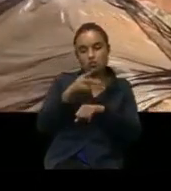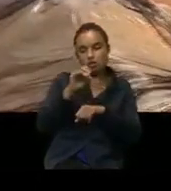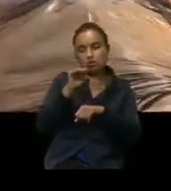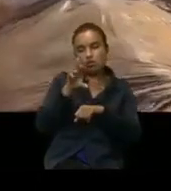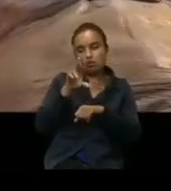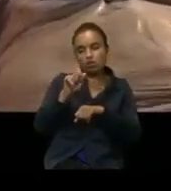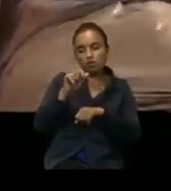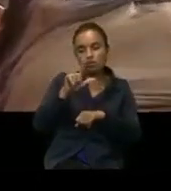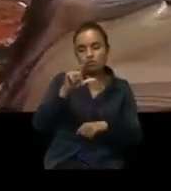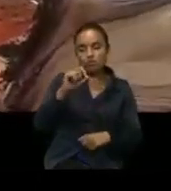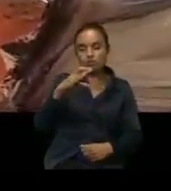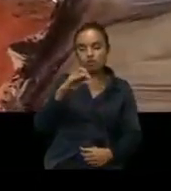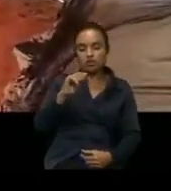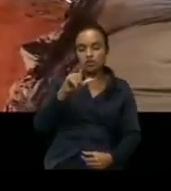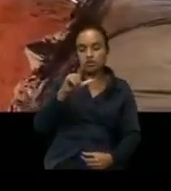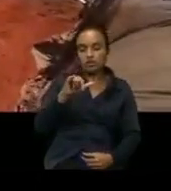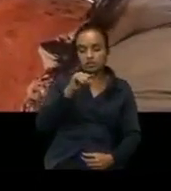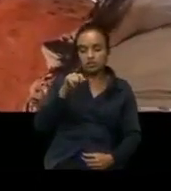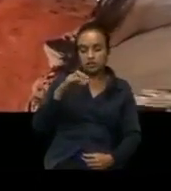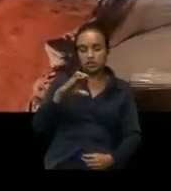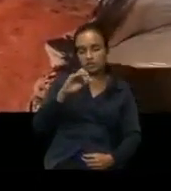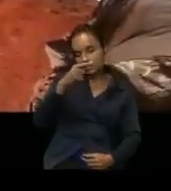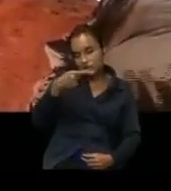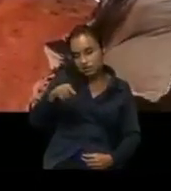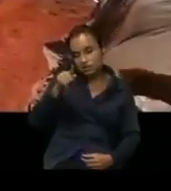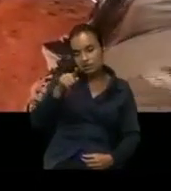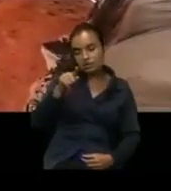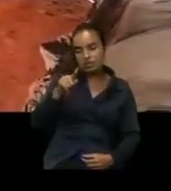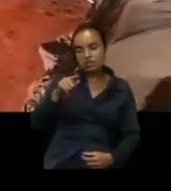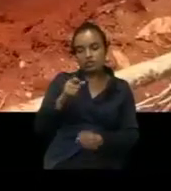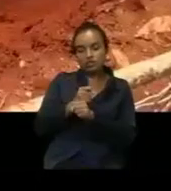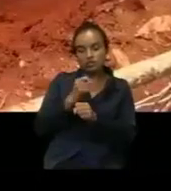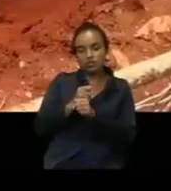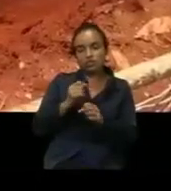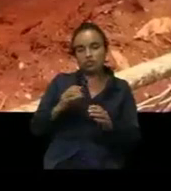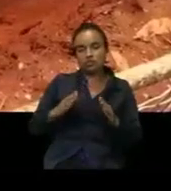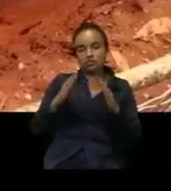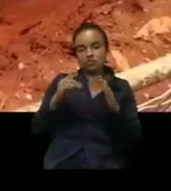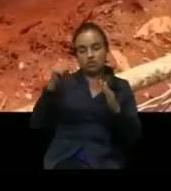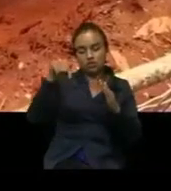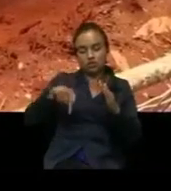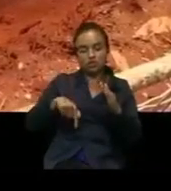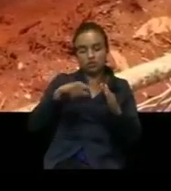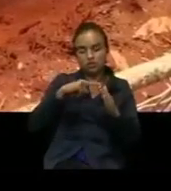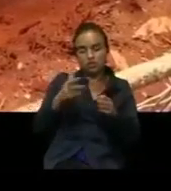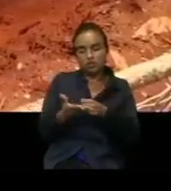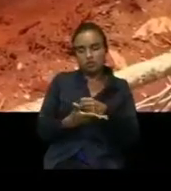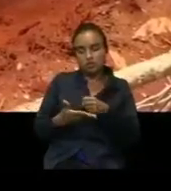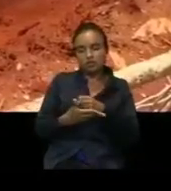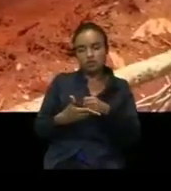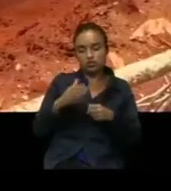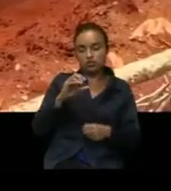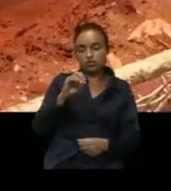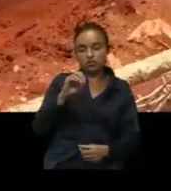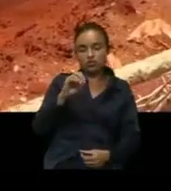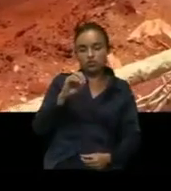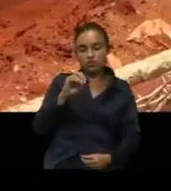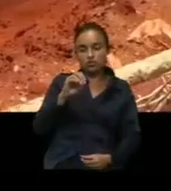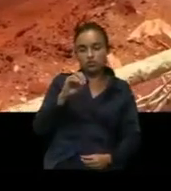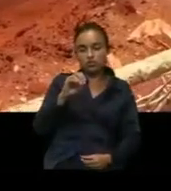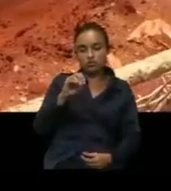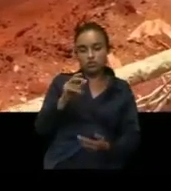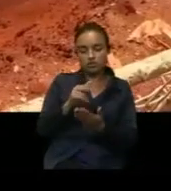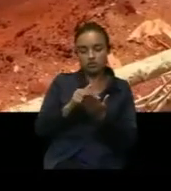teodolito, tá? Então foi feito através de uma topografia, não foi o cruzamento de linhas, né? Aí, se puder dar um